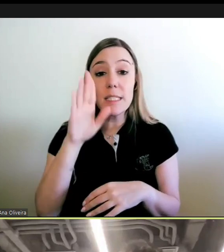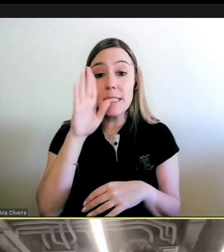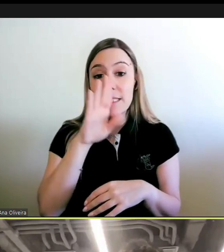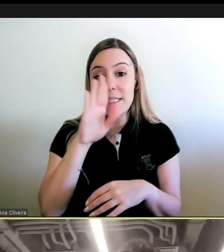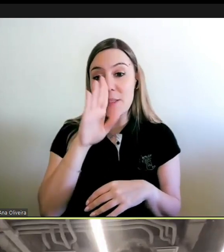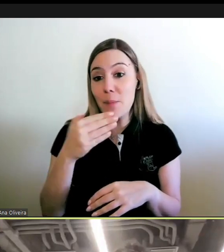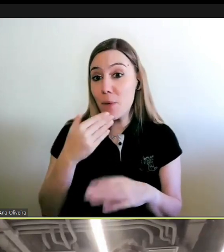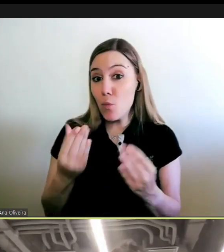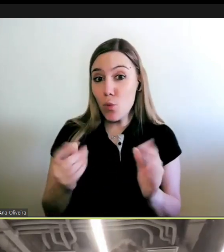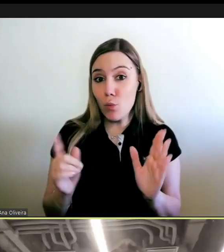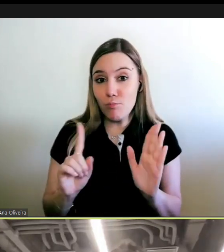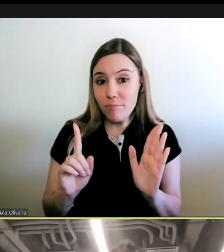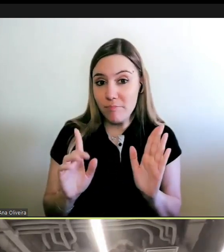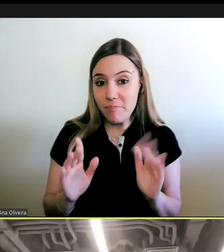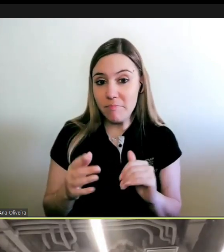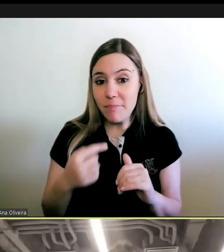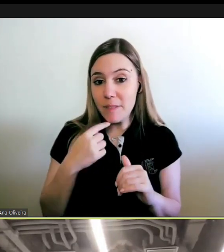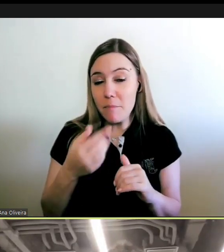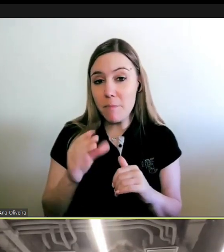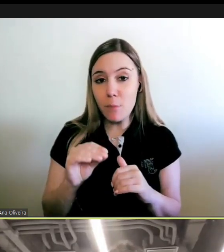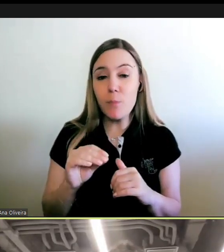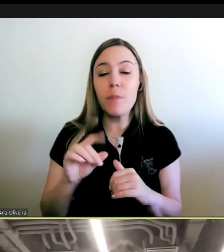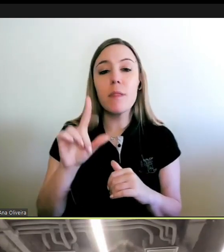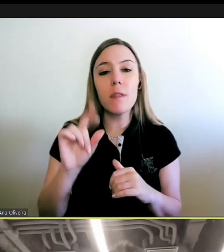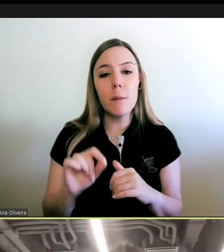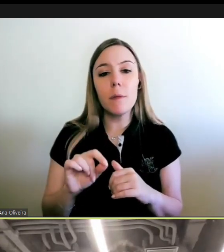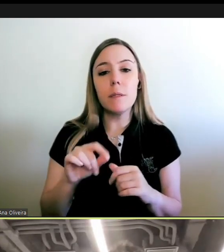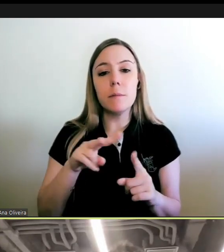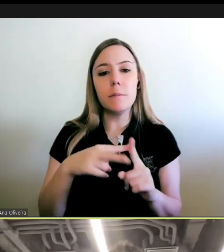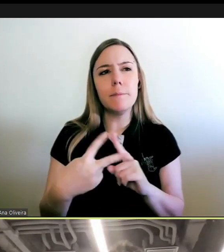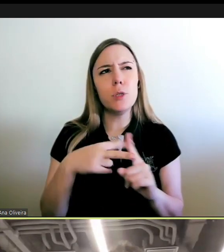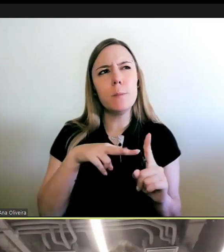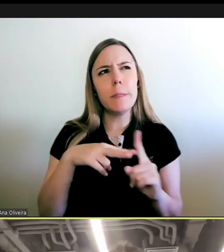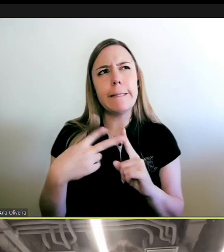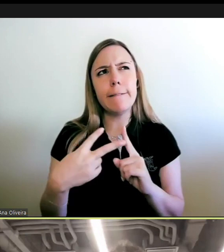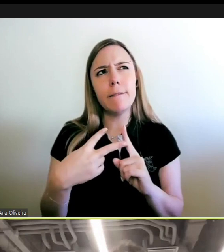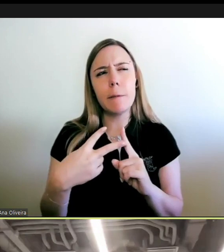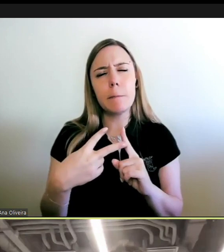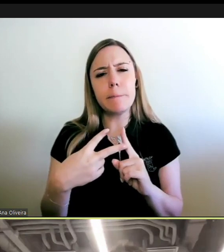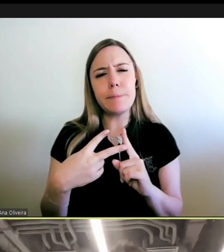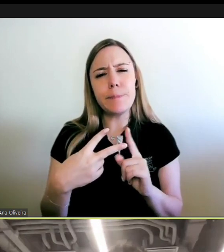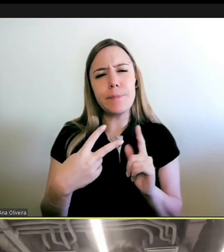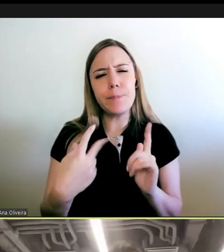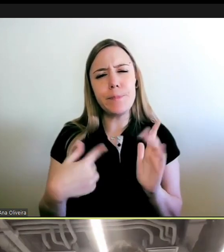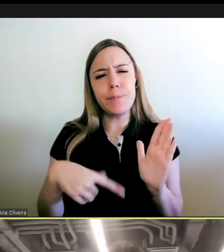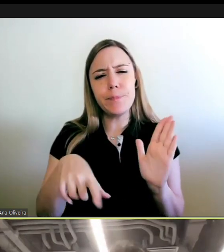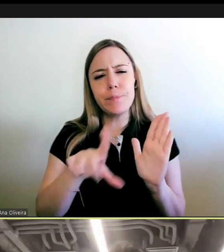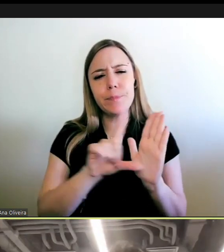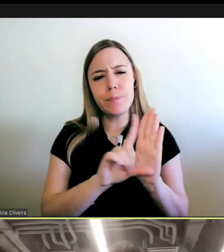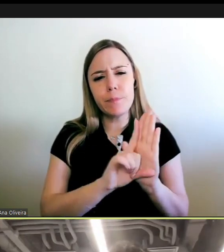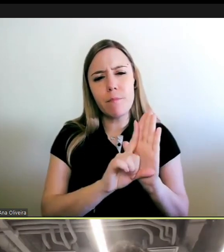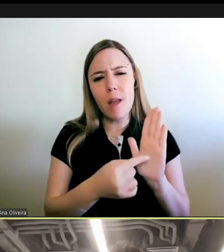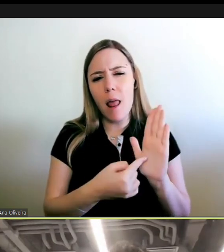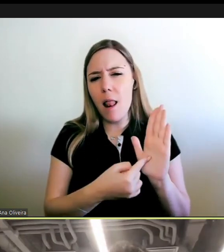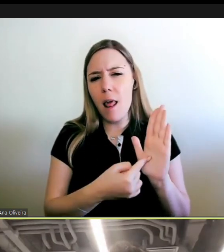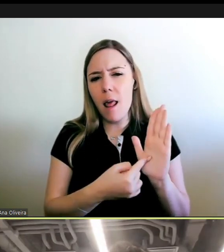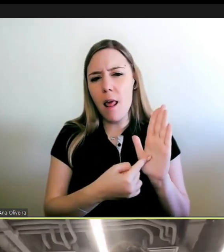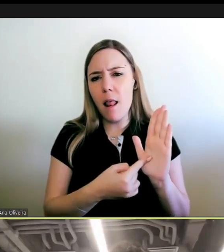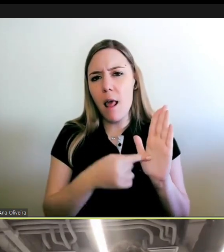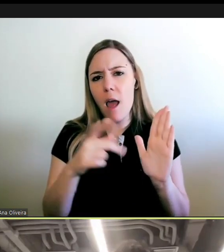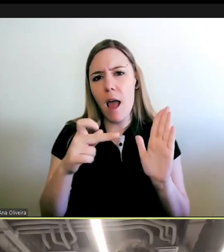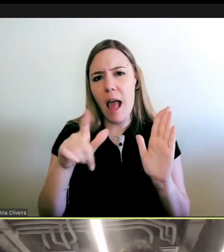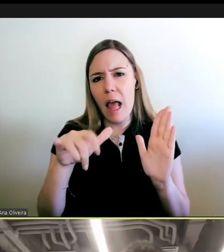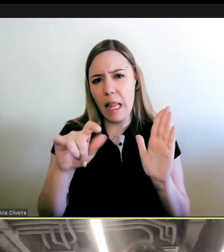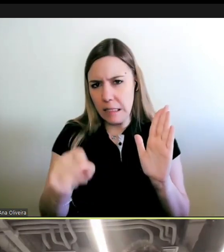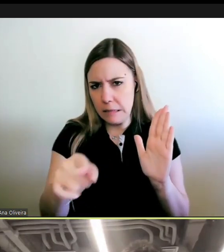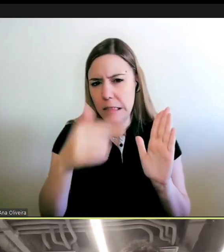pedido demais. Do ponto de vista de quadro legal, a Alice considera que estamos